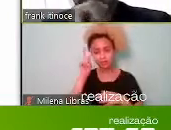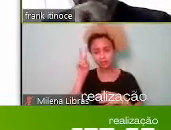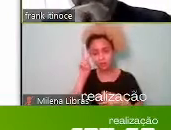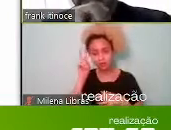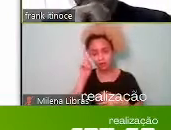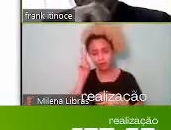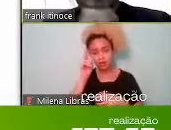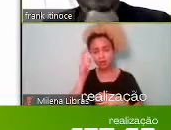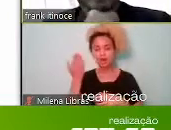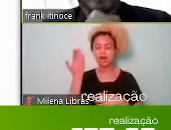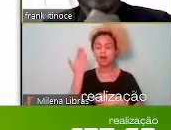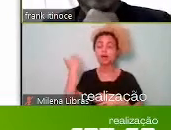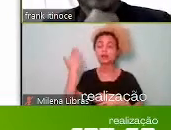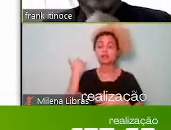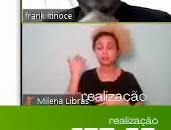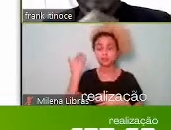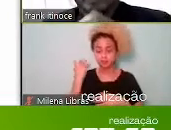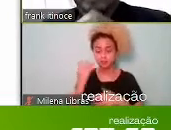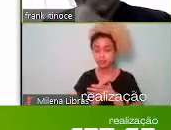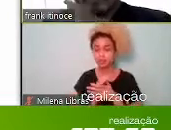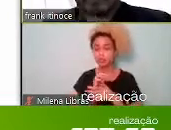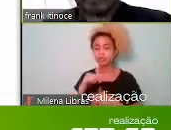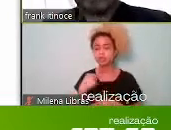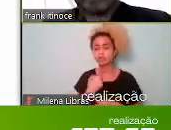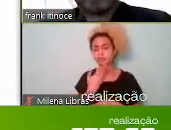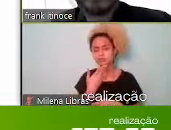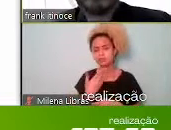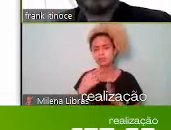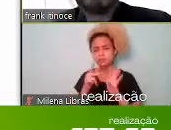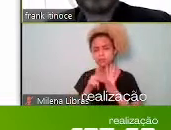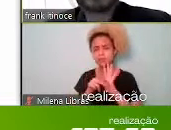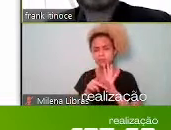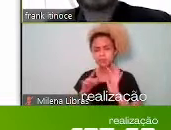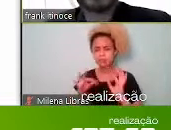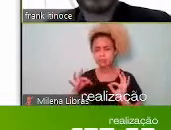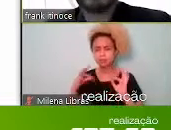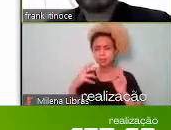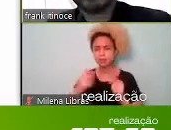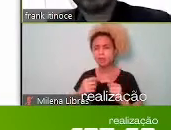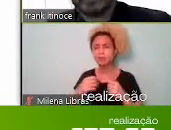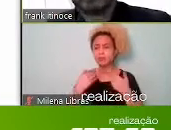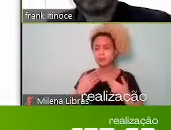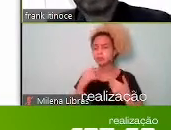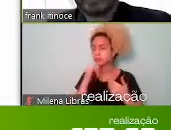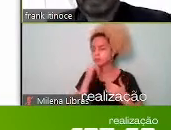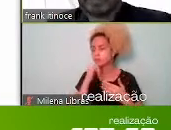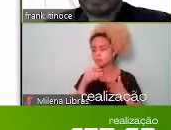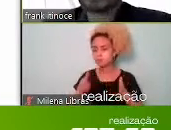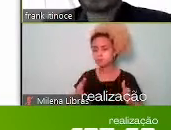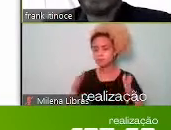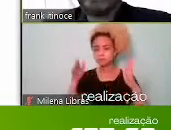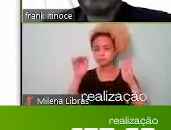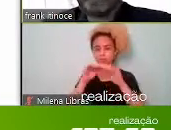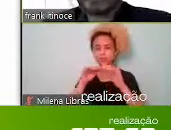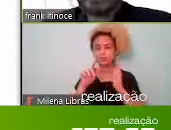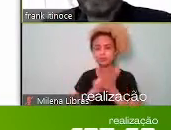Antigamente, muito antigamente, a gente pedia projeto para tudo. Então, uma banca de jornal, não, também não vamos exagerar, né? Mas um prédio pequeno